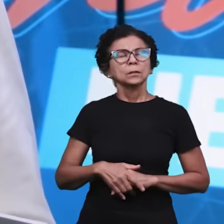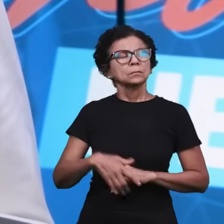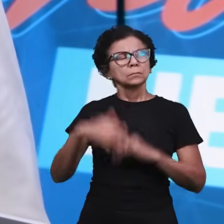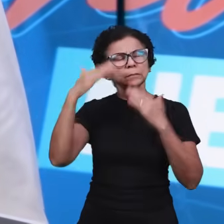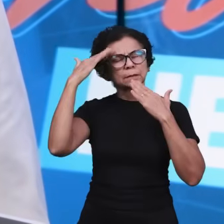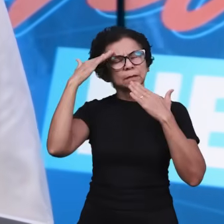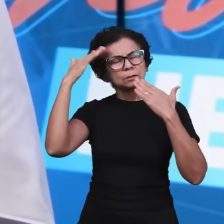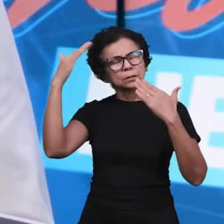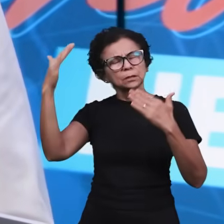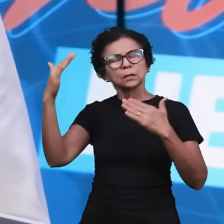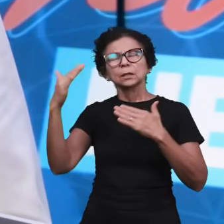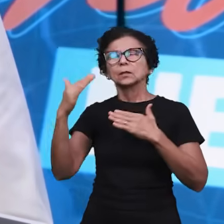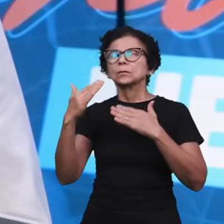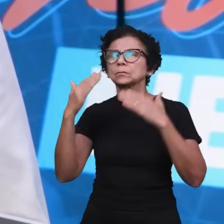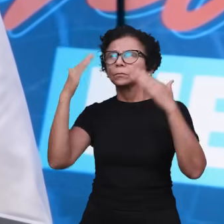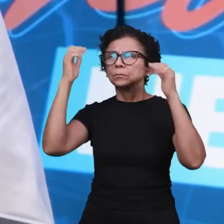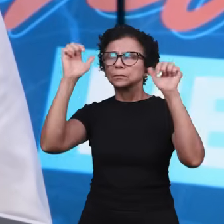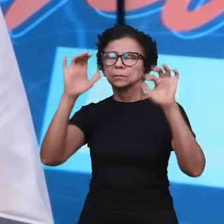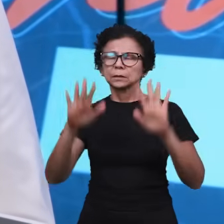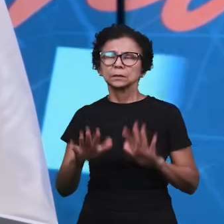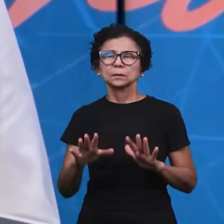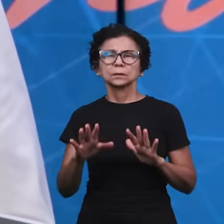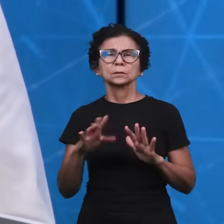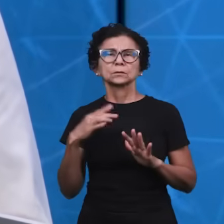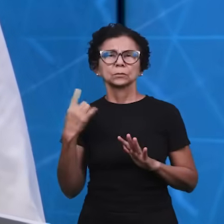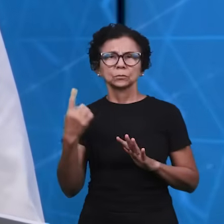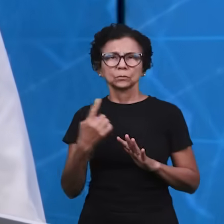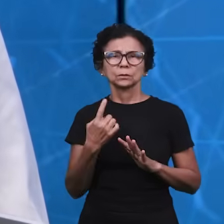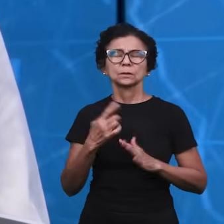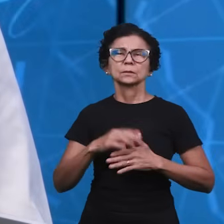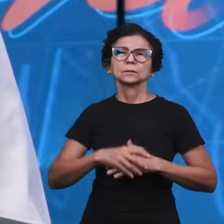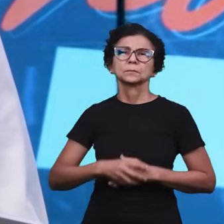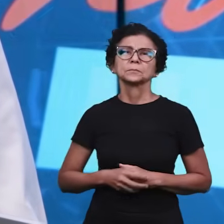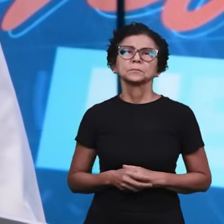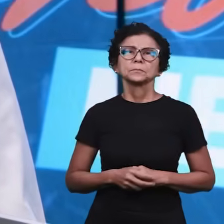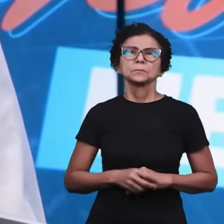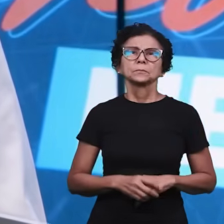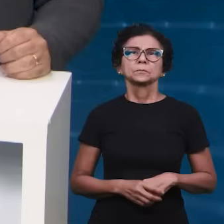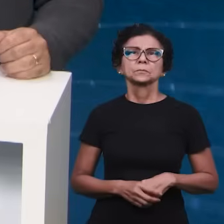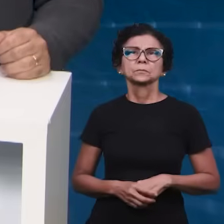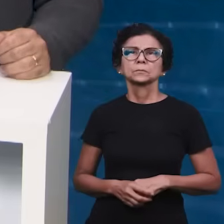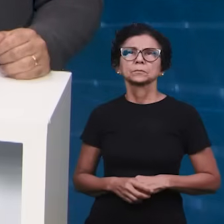louvor, gratidão por tudo que o Senhor tem feito no meio do seu povo nesta região.